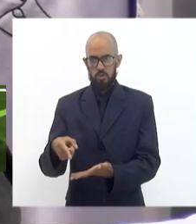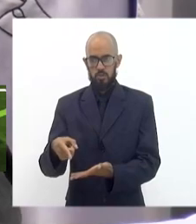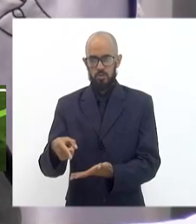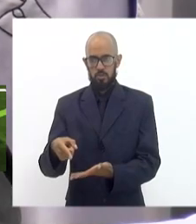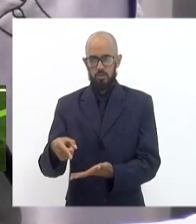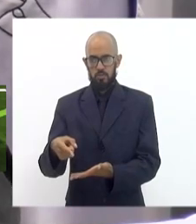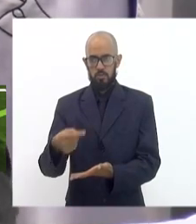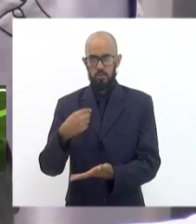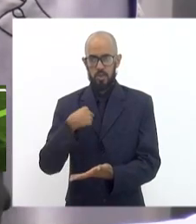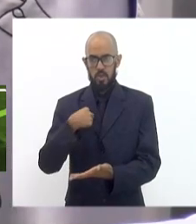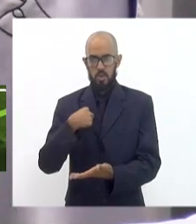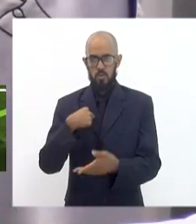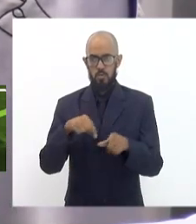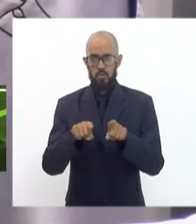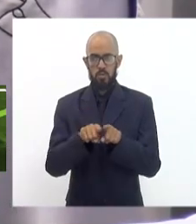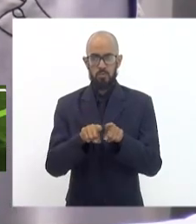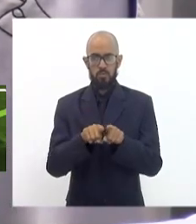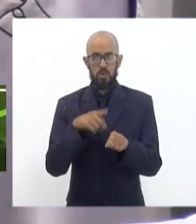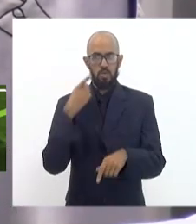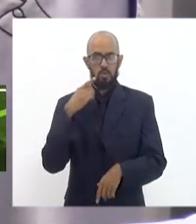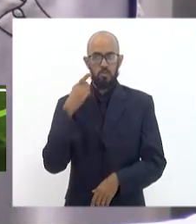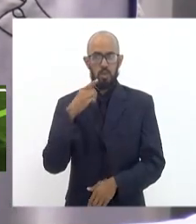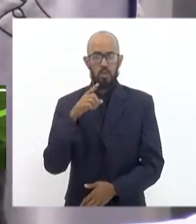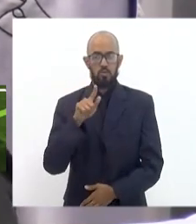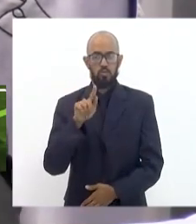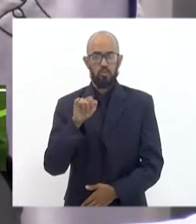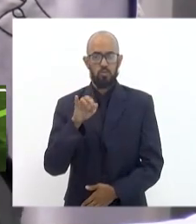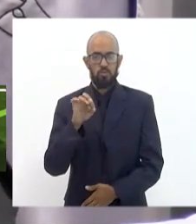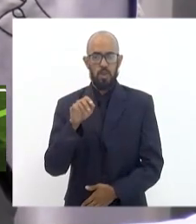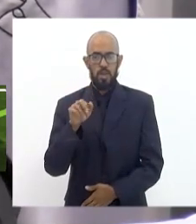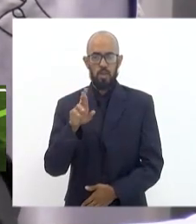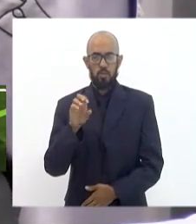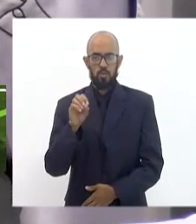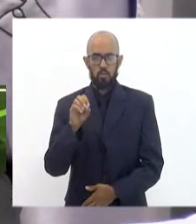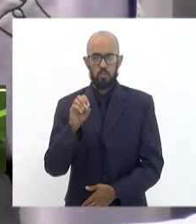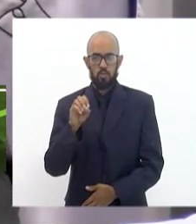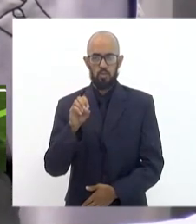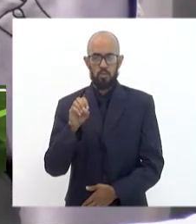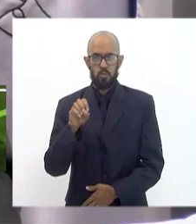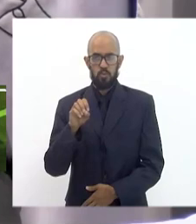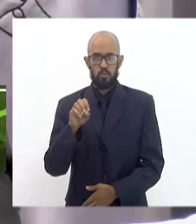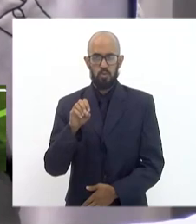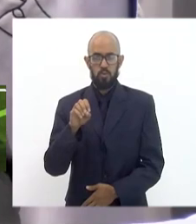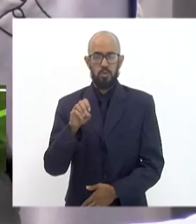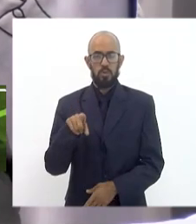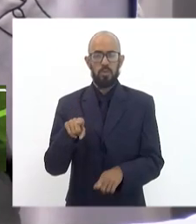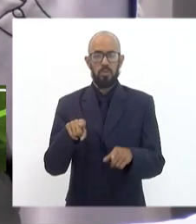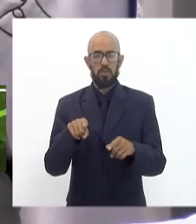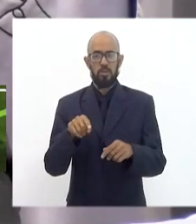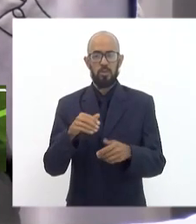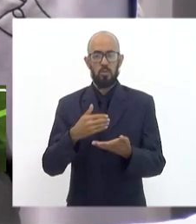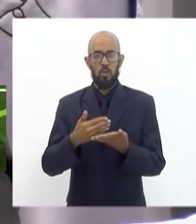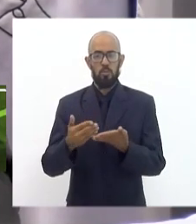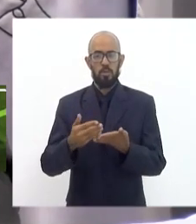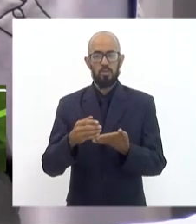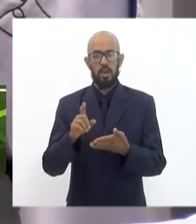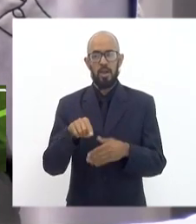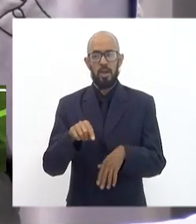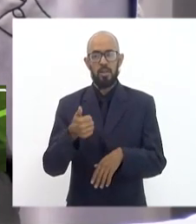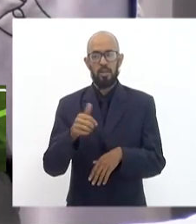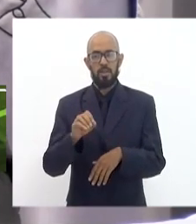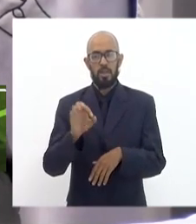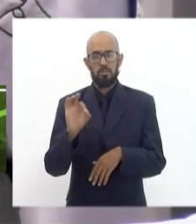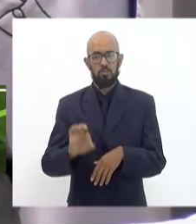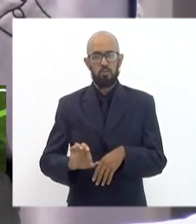fui eu e o deputado Gilberto Palmares que era inicialmente dez porcento